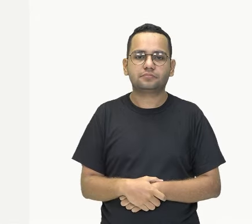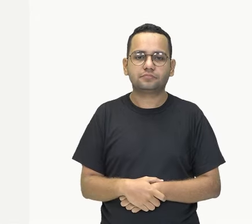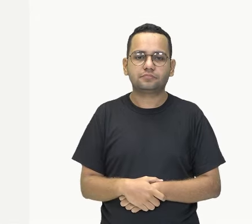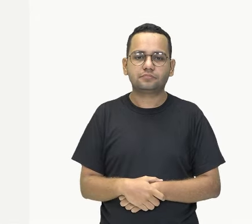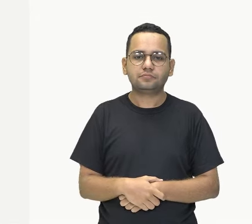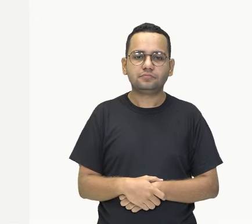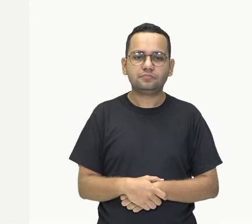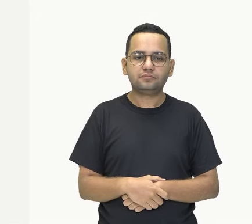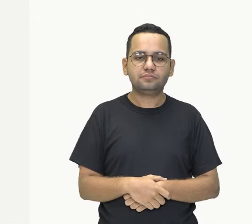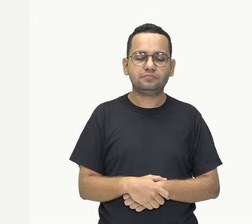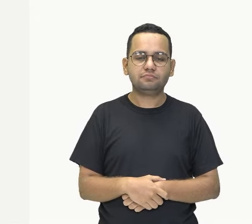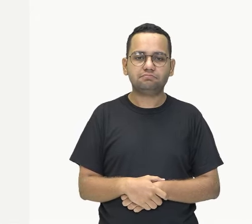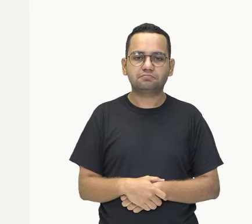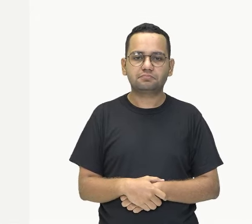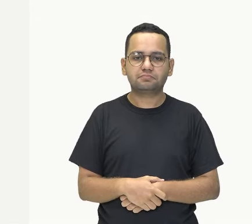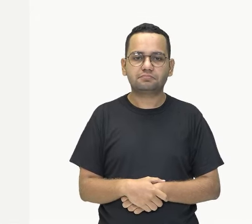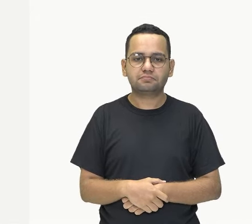5y.